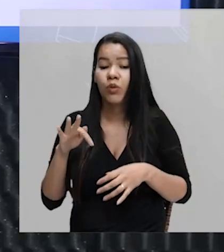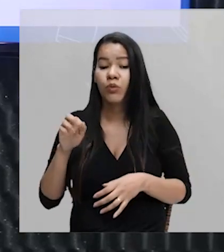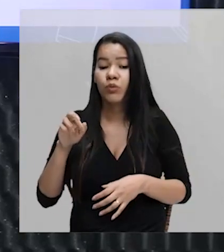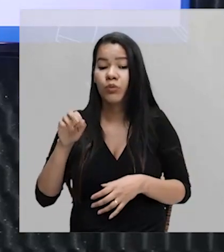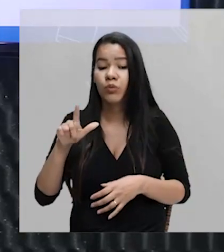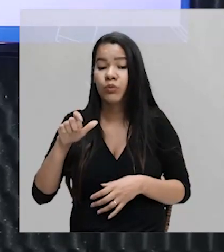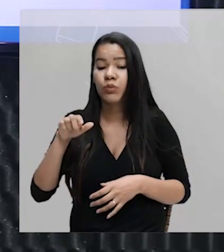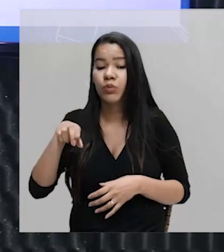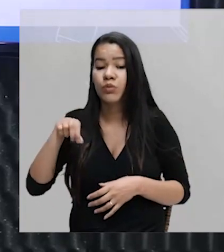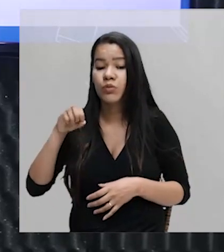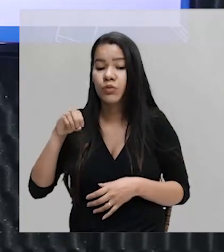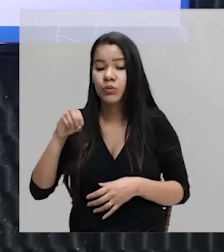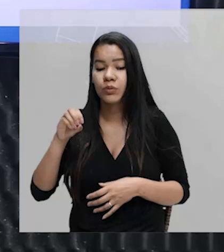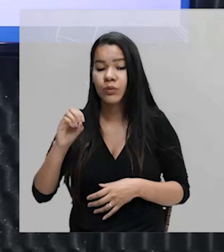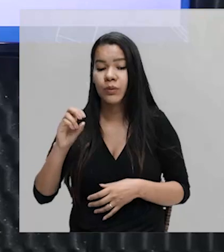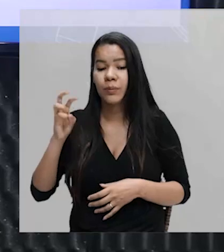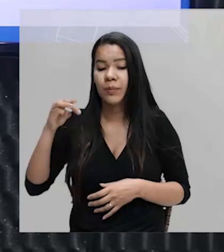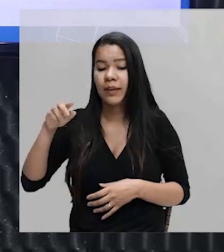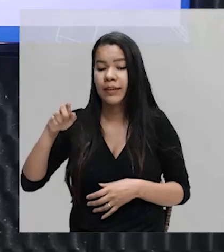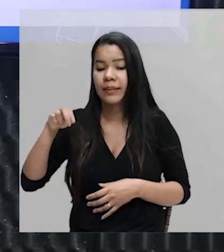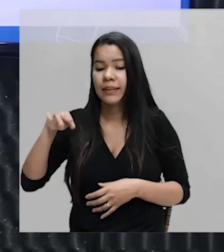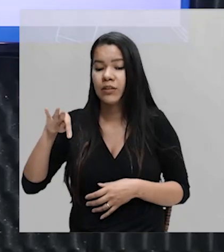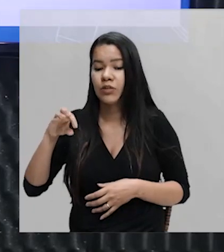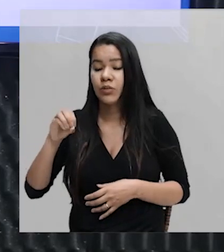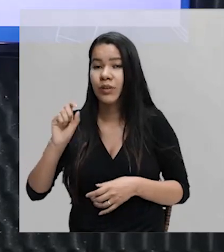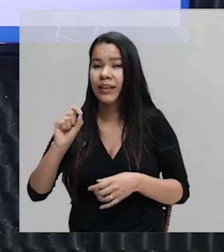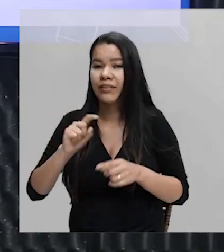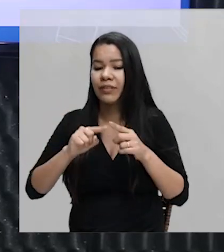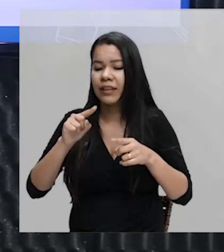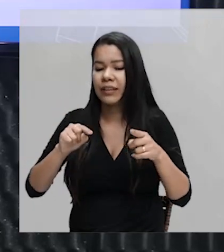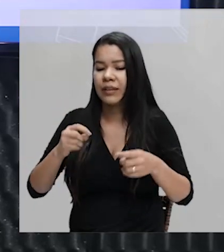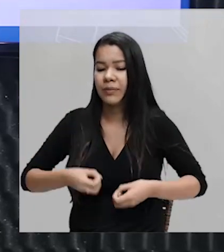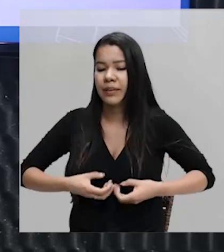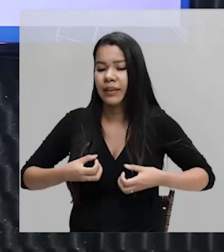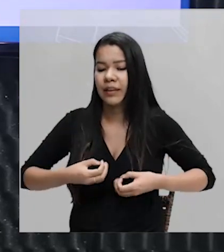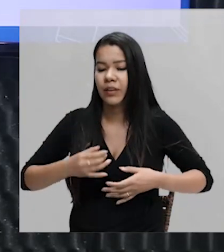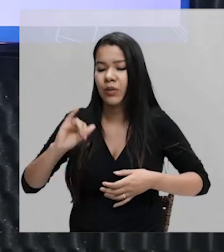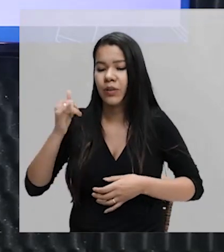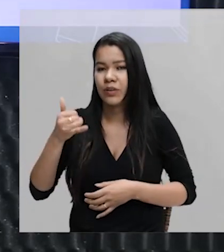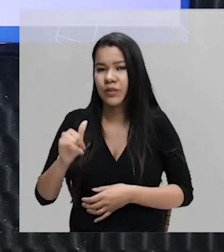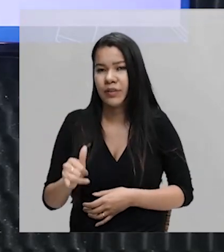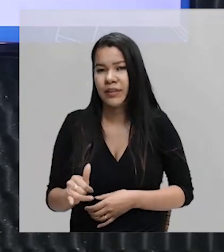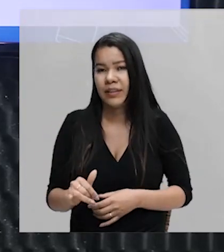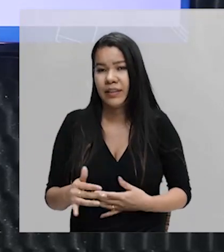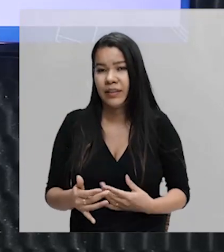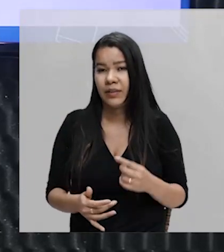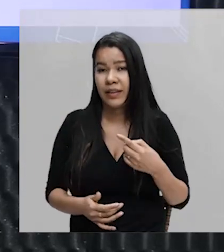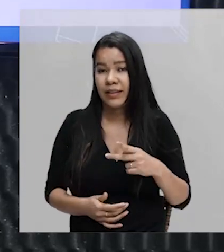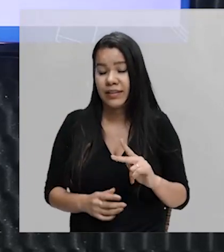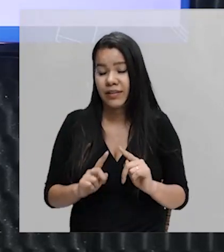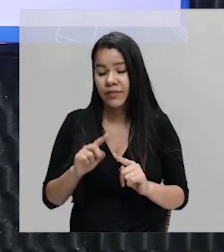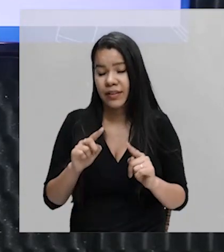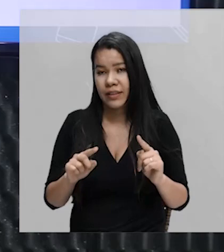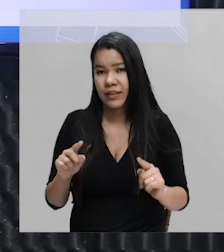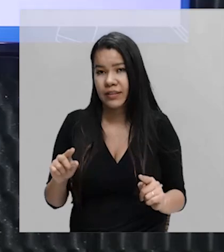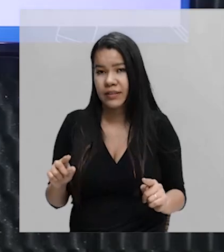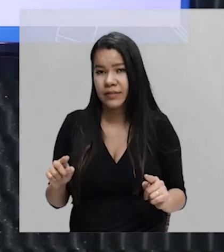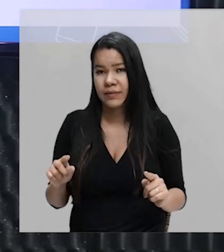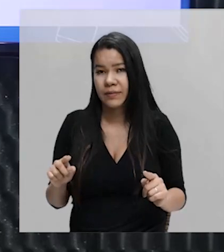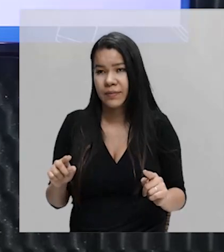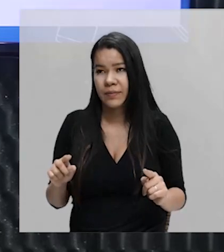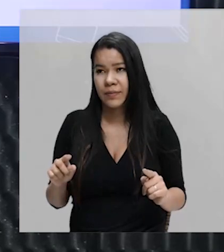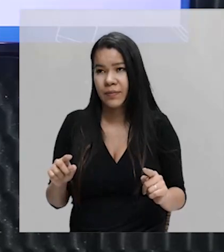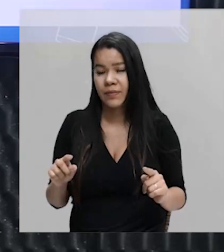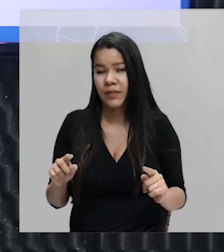fluxo magnético variando vai gerar corrente elétrica, tá certo? Então essa variação